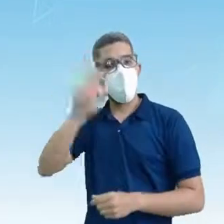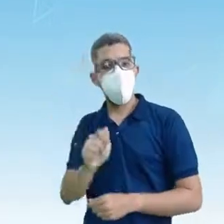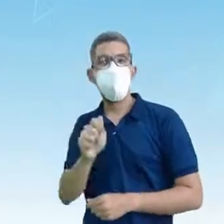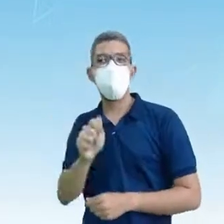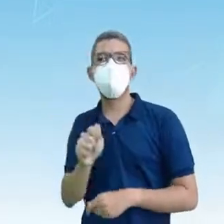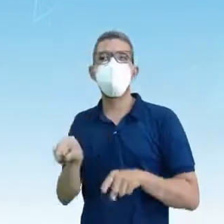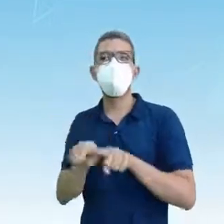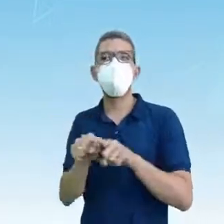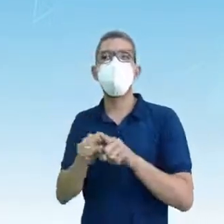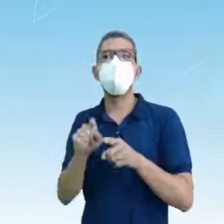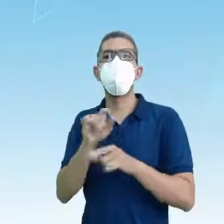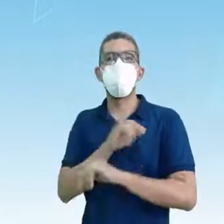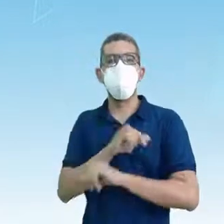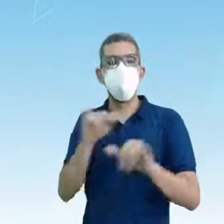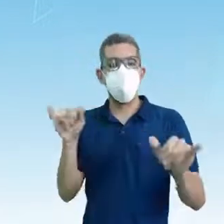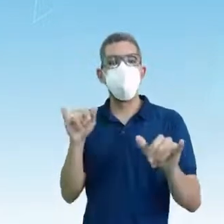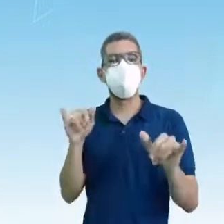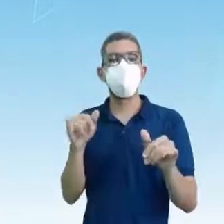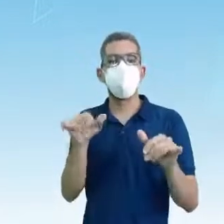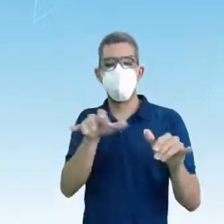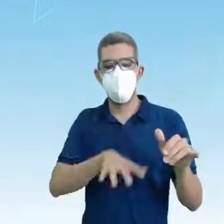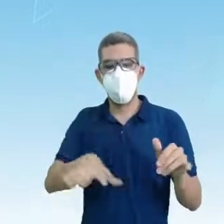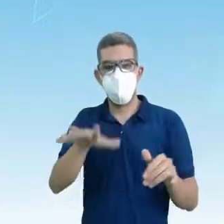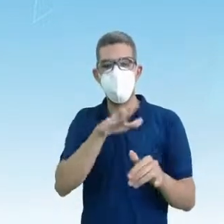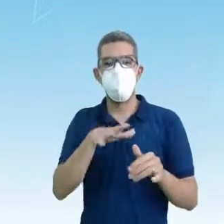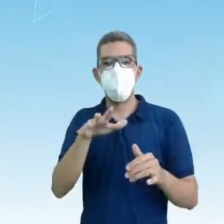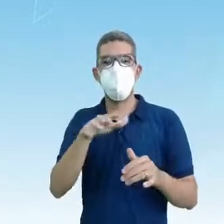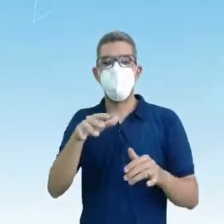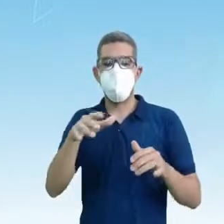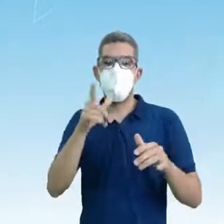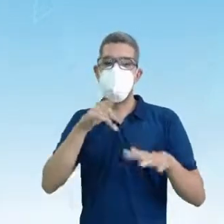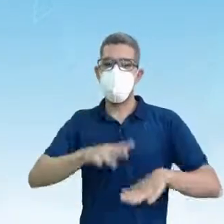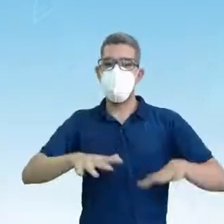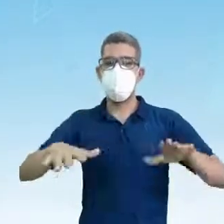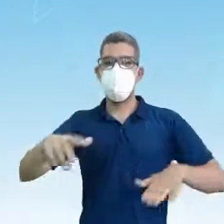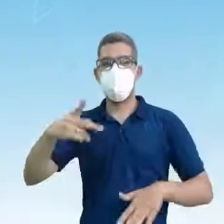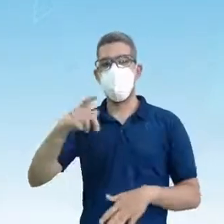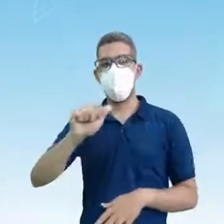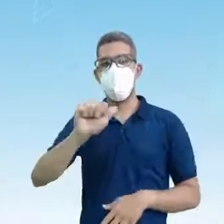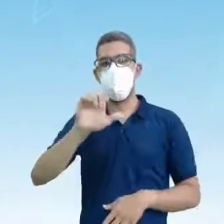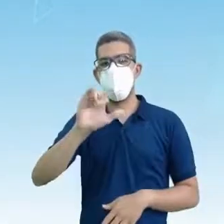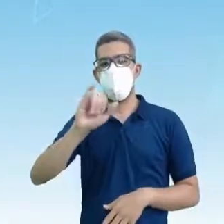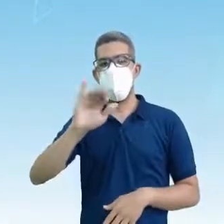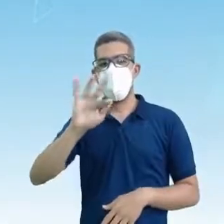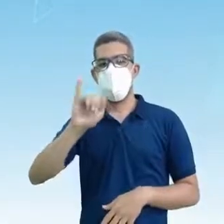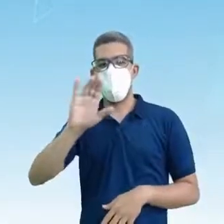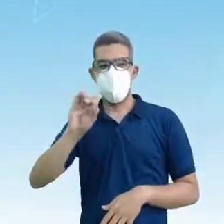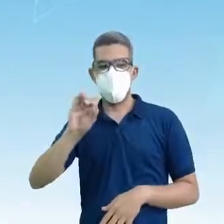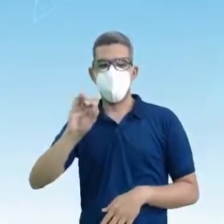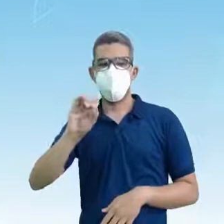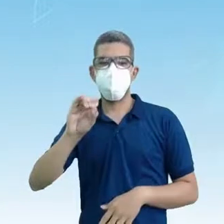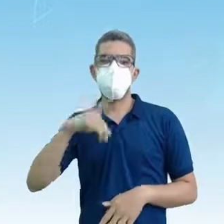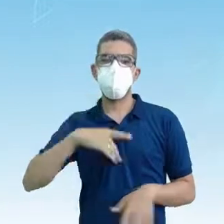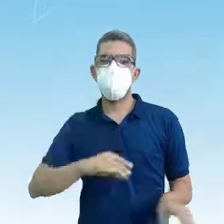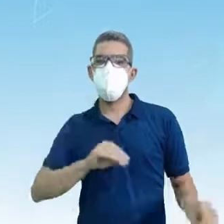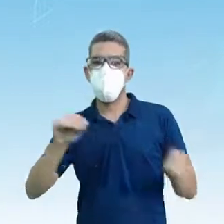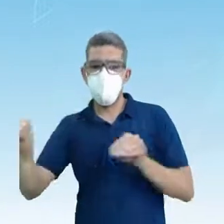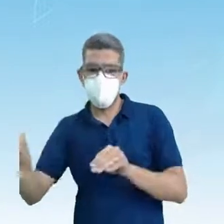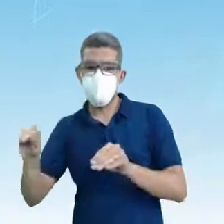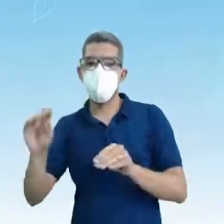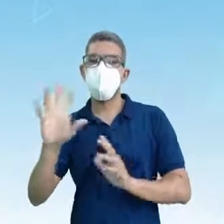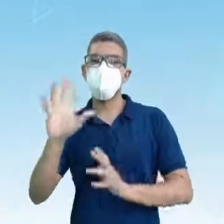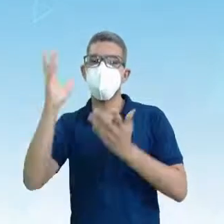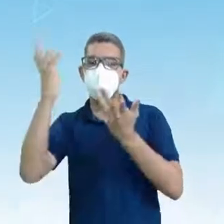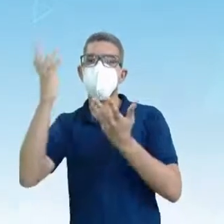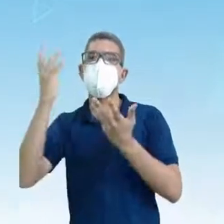as declarações na região do Pacífico. Estas aí mencionam o quê? O deslocamento climático,